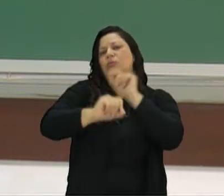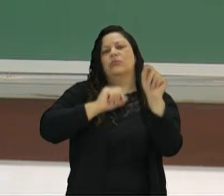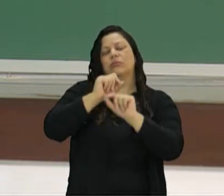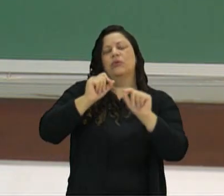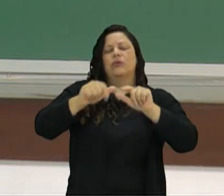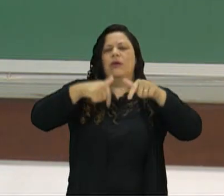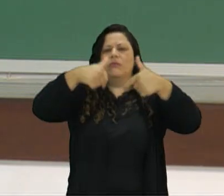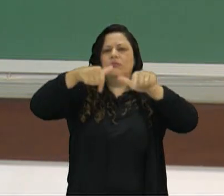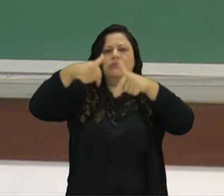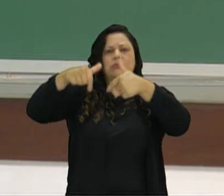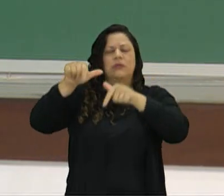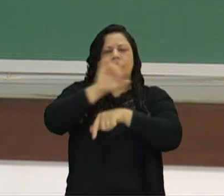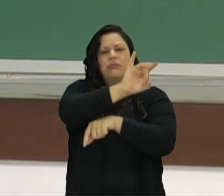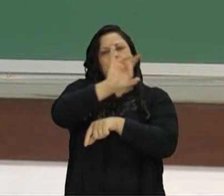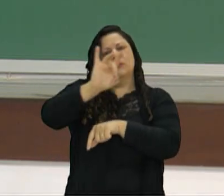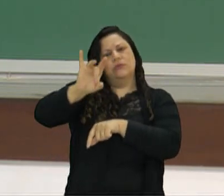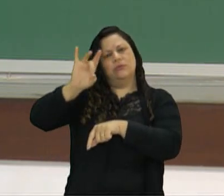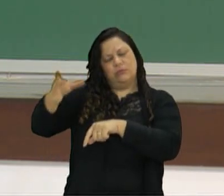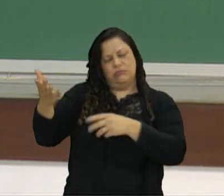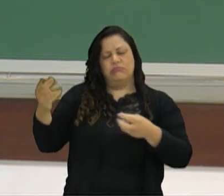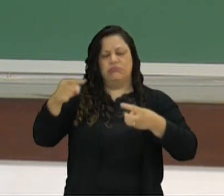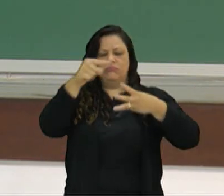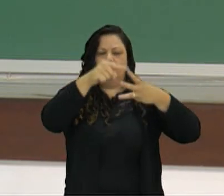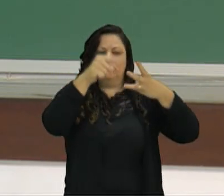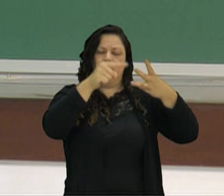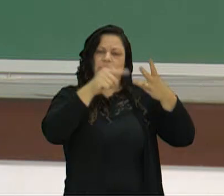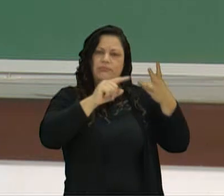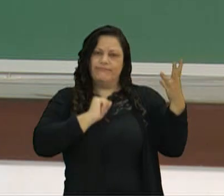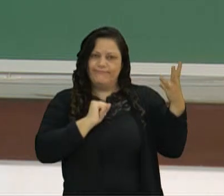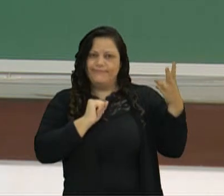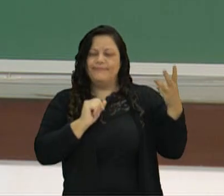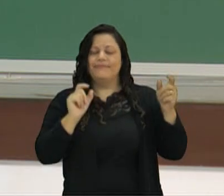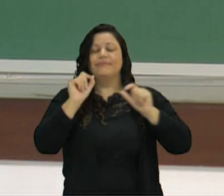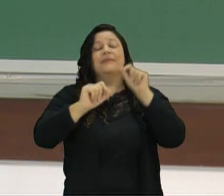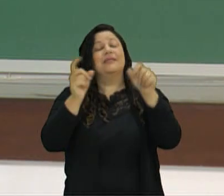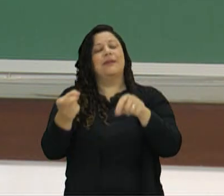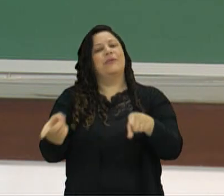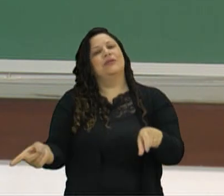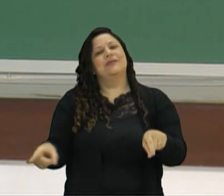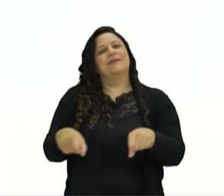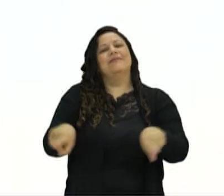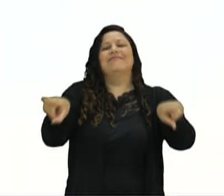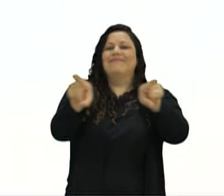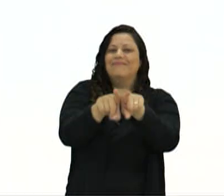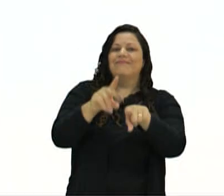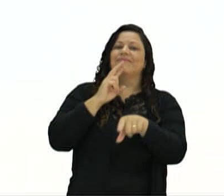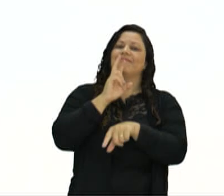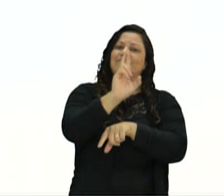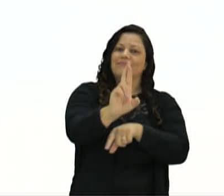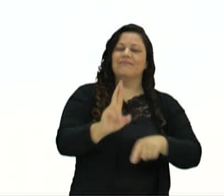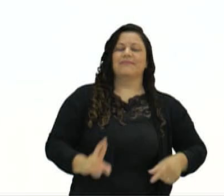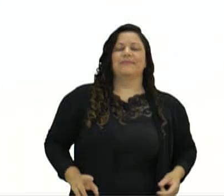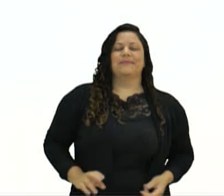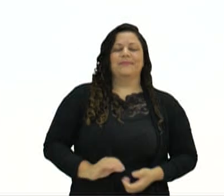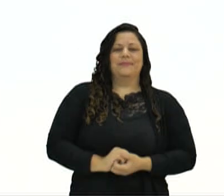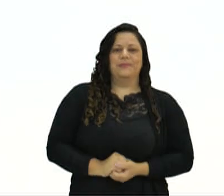as atribuições desse tipo de poder. Daqui a pouquinho, a gente volta já com a resposta.